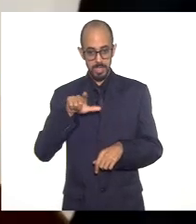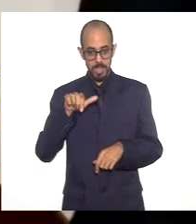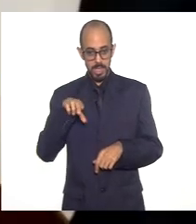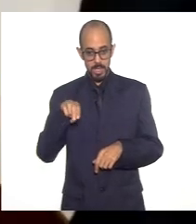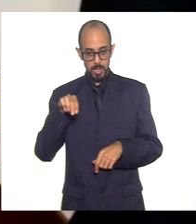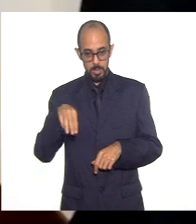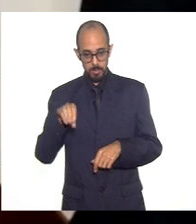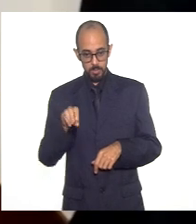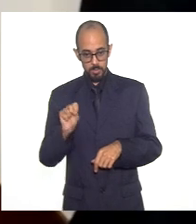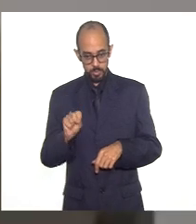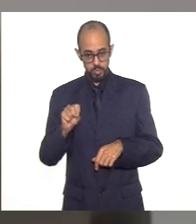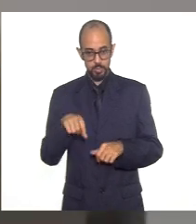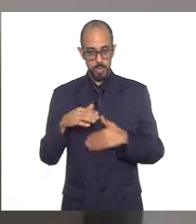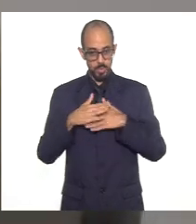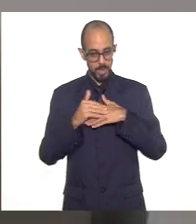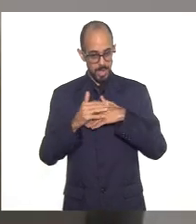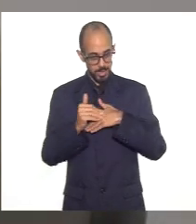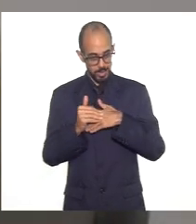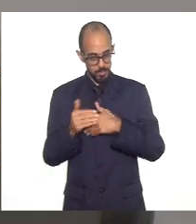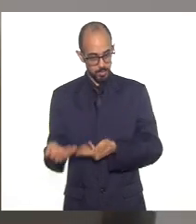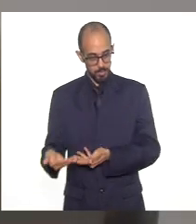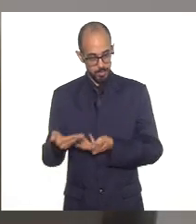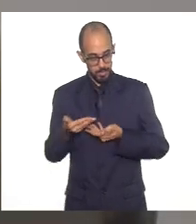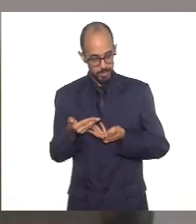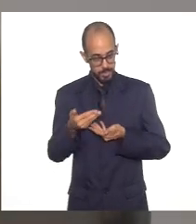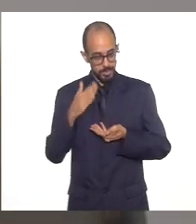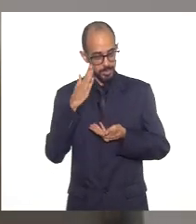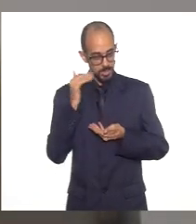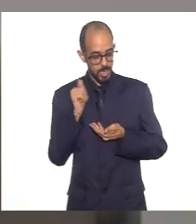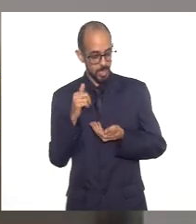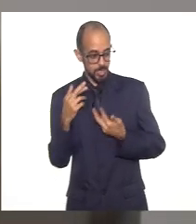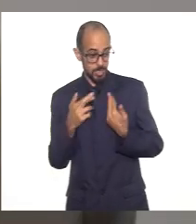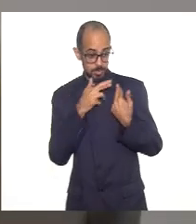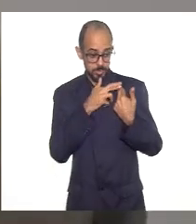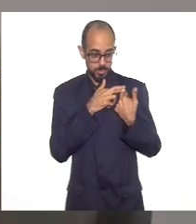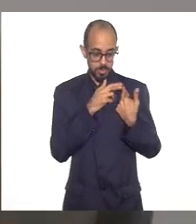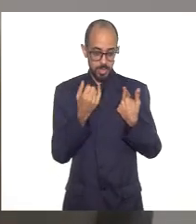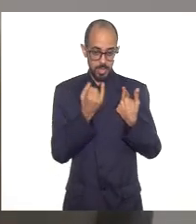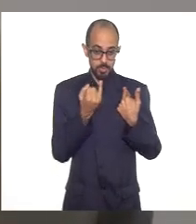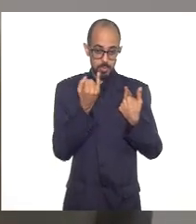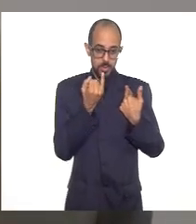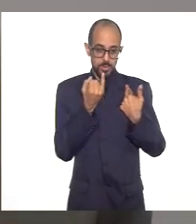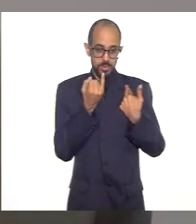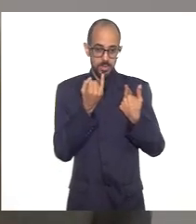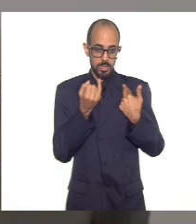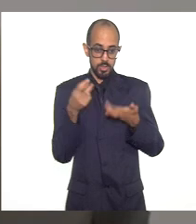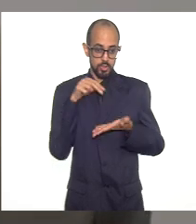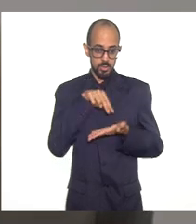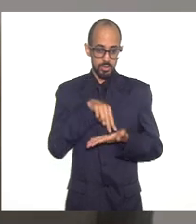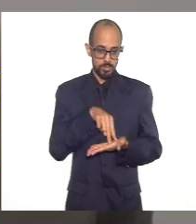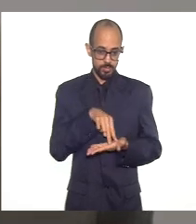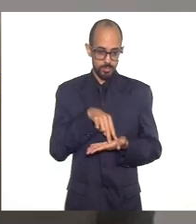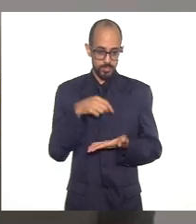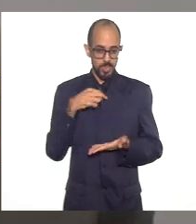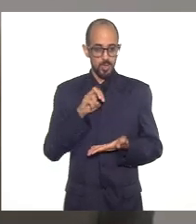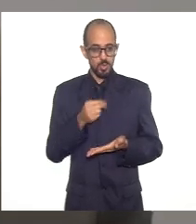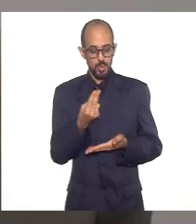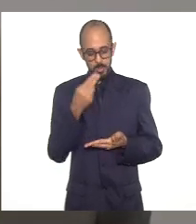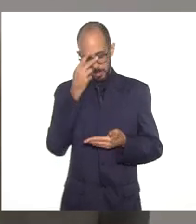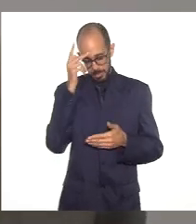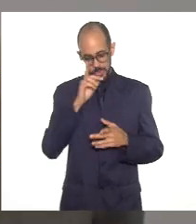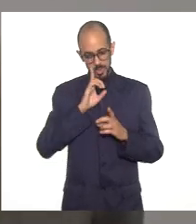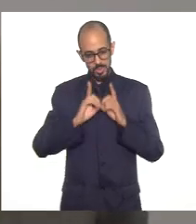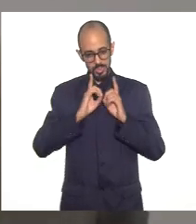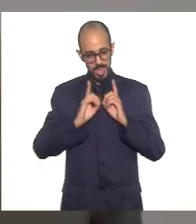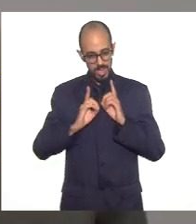acolhimento. Sei da importância e da responsabilidade de ocupar esse espaço. Sou um homem de diálogo e